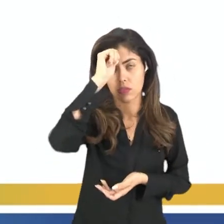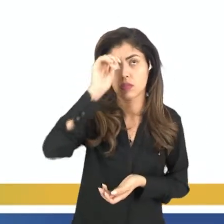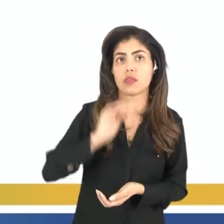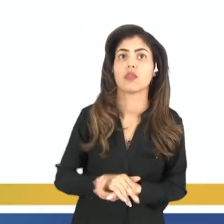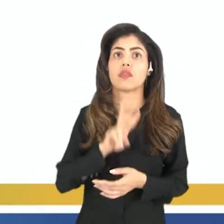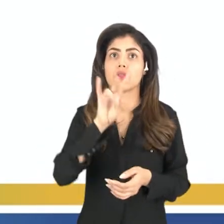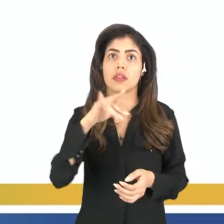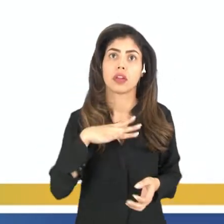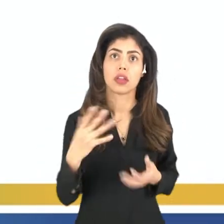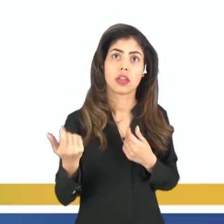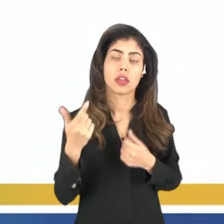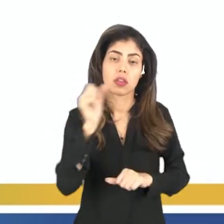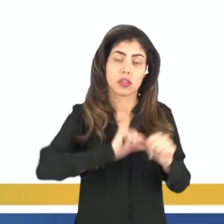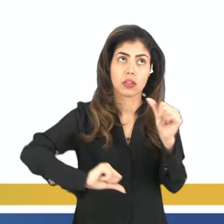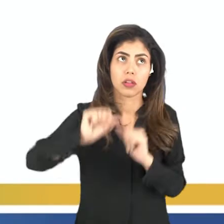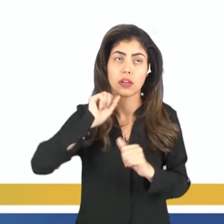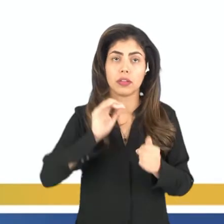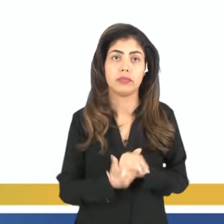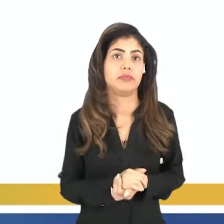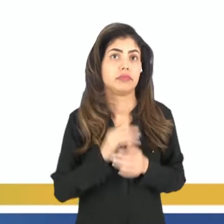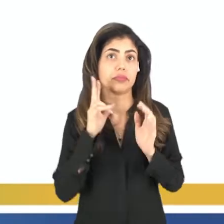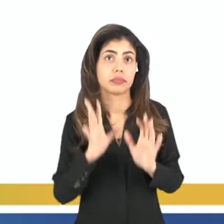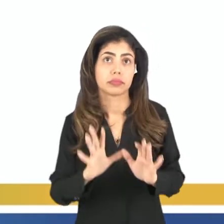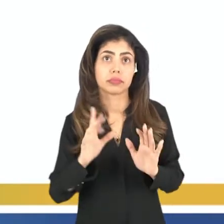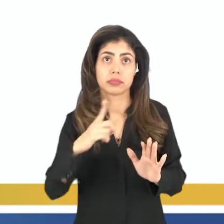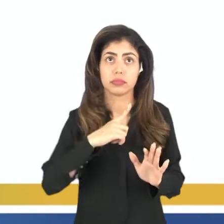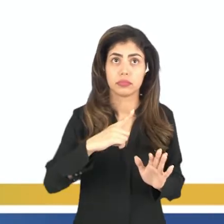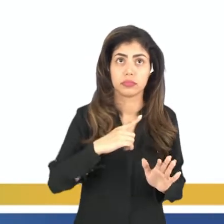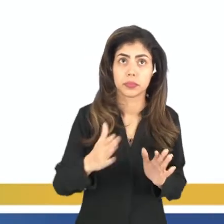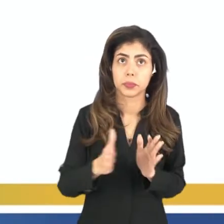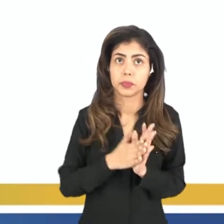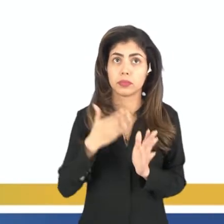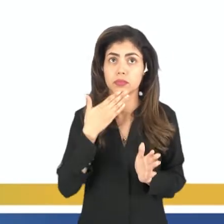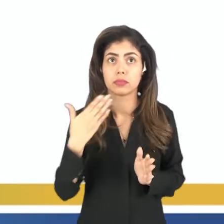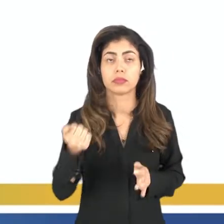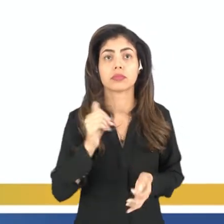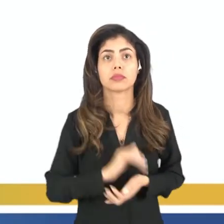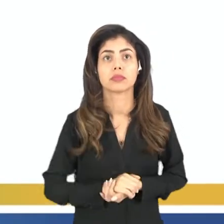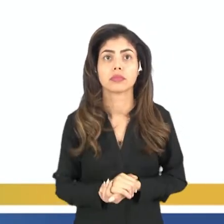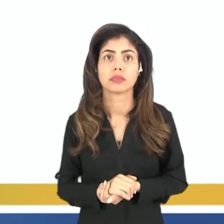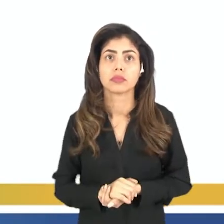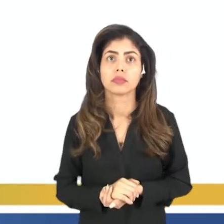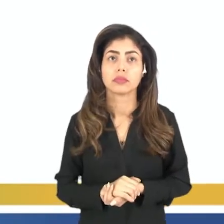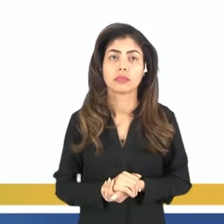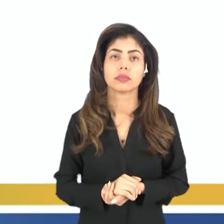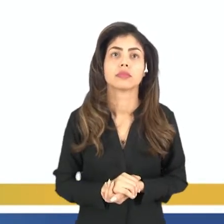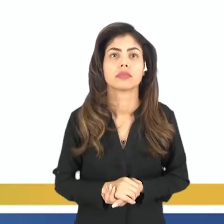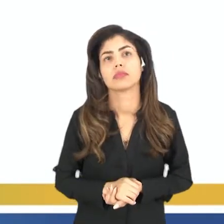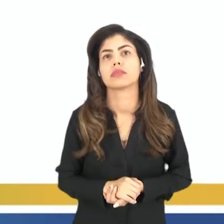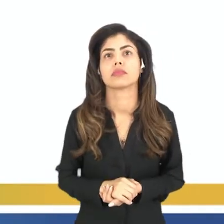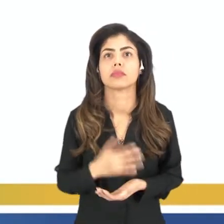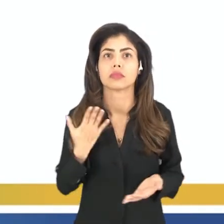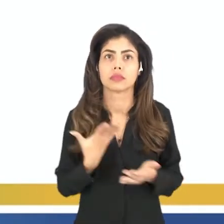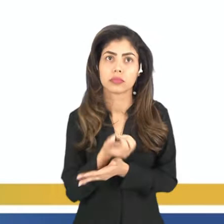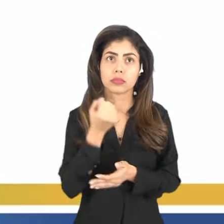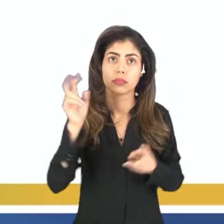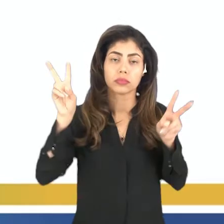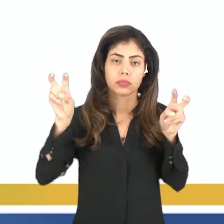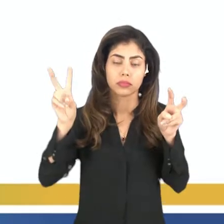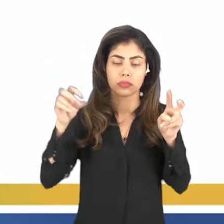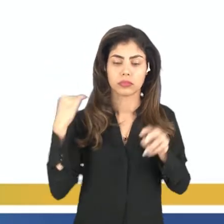autora pode fazer alterações que creer pertinentes. El diagnóstico de la lectura crítica busca